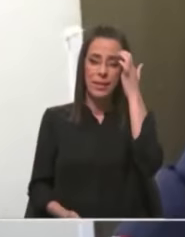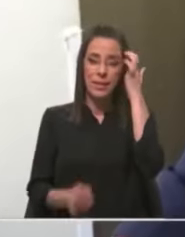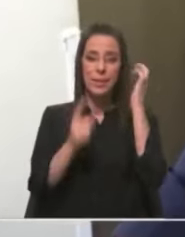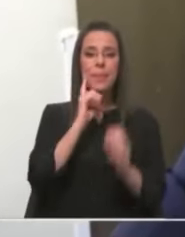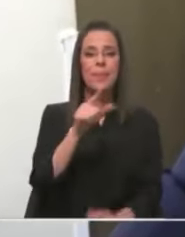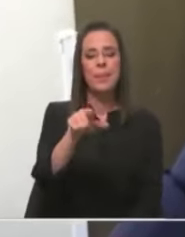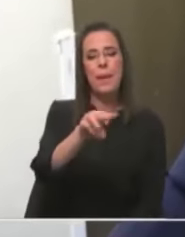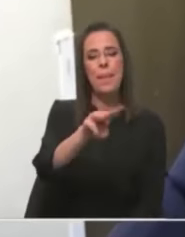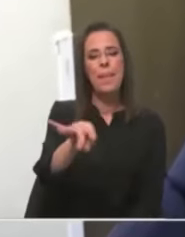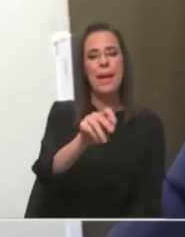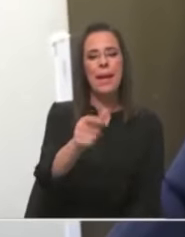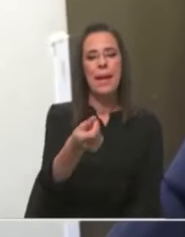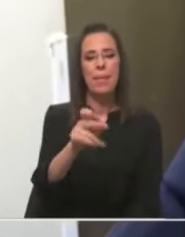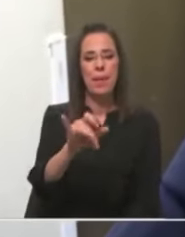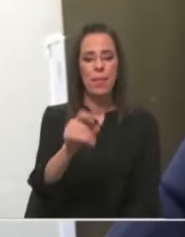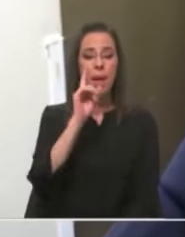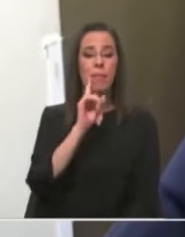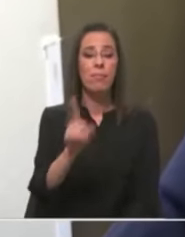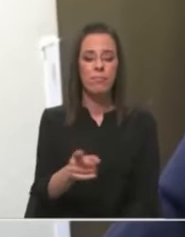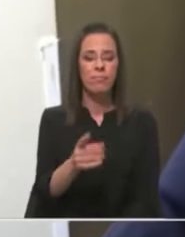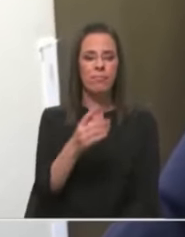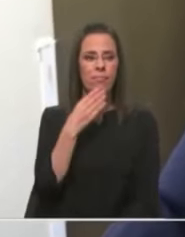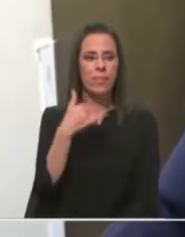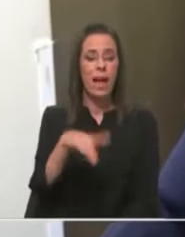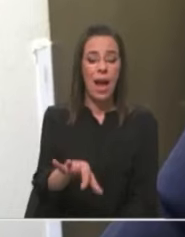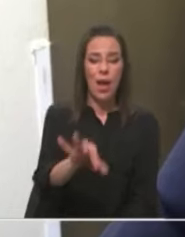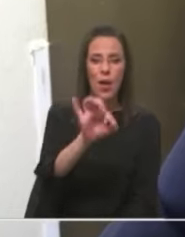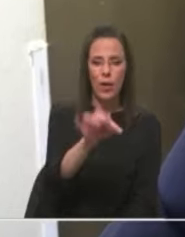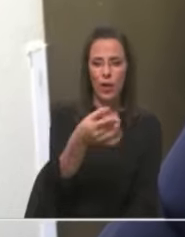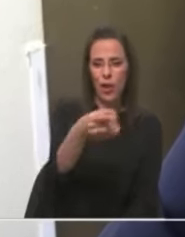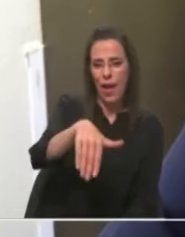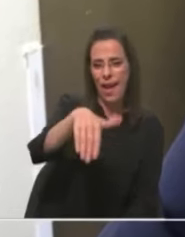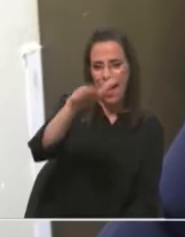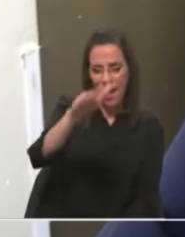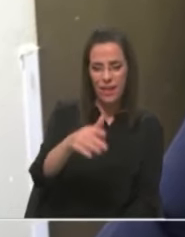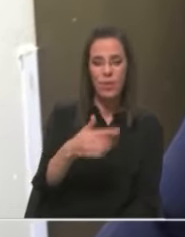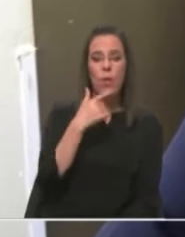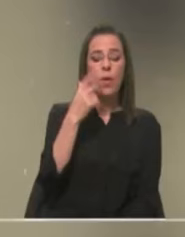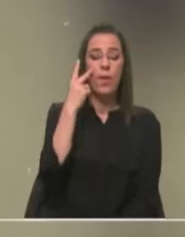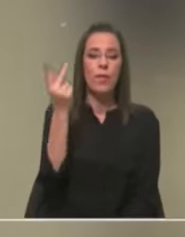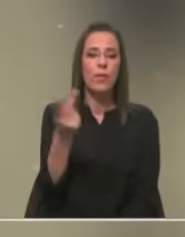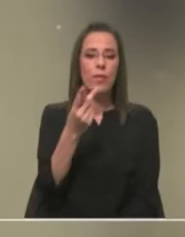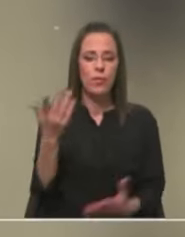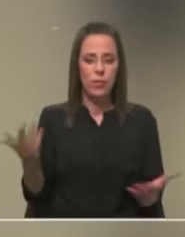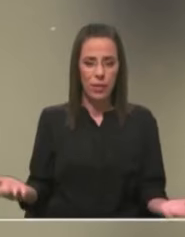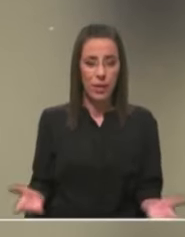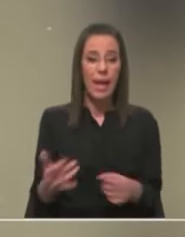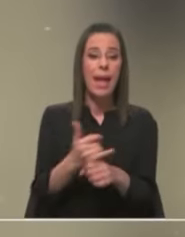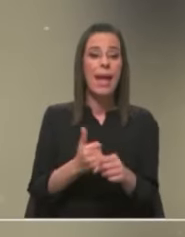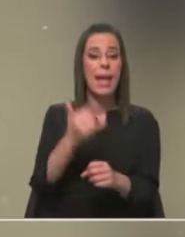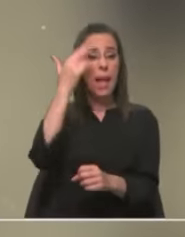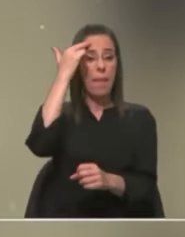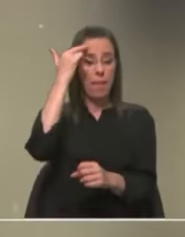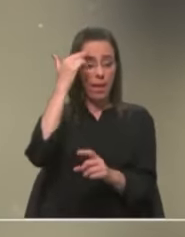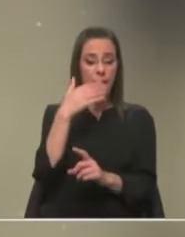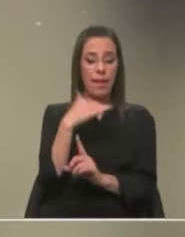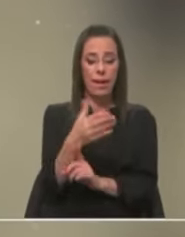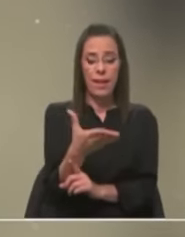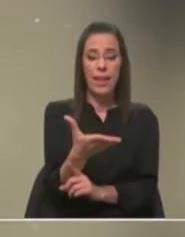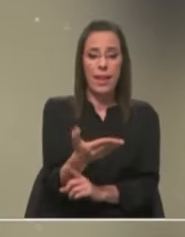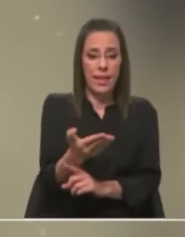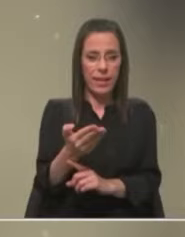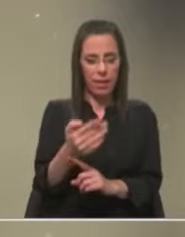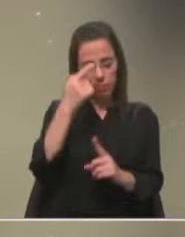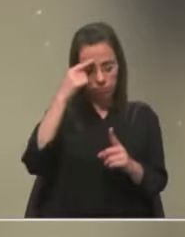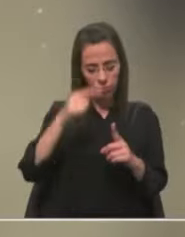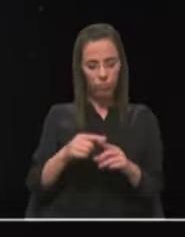Maria Teresa Barbosa é uma mulher na flor dos seus 89 anos, cheia de vida. Saiu da Ilha da Madeira com 17 anos, com